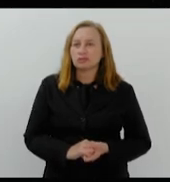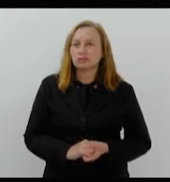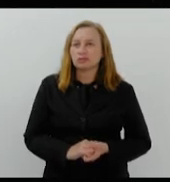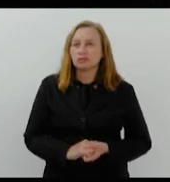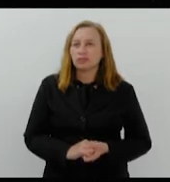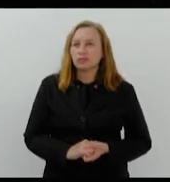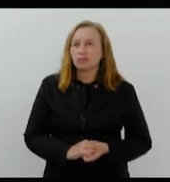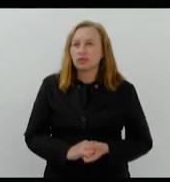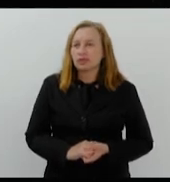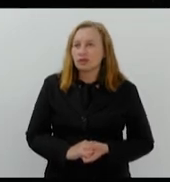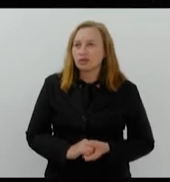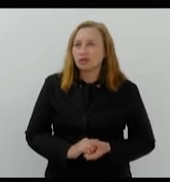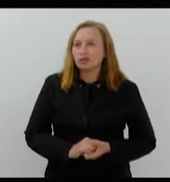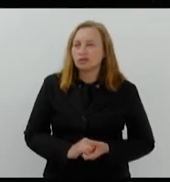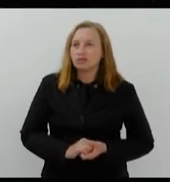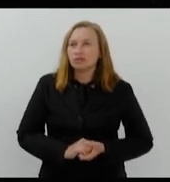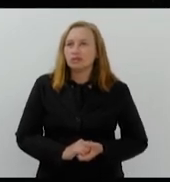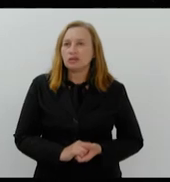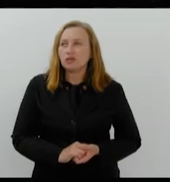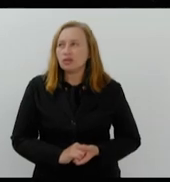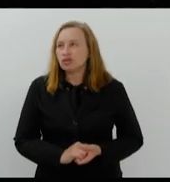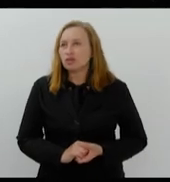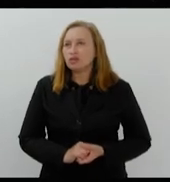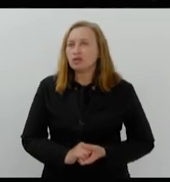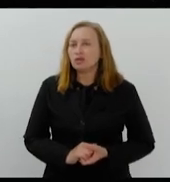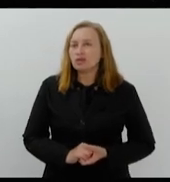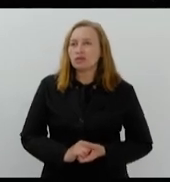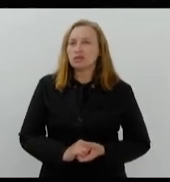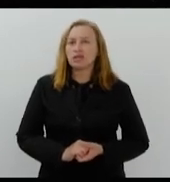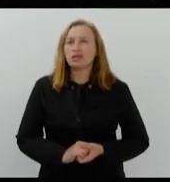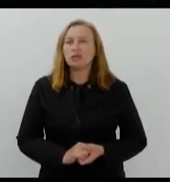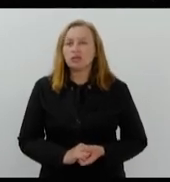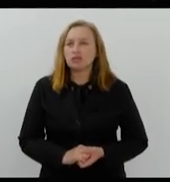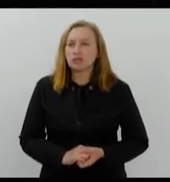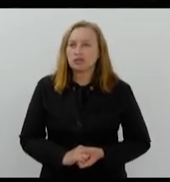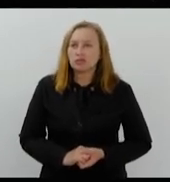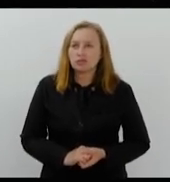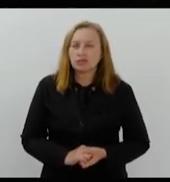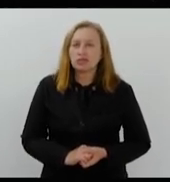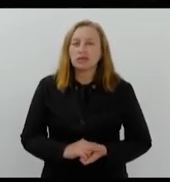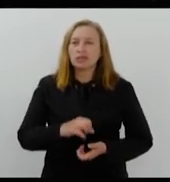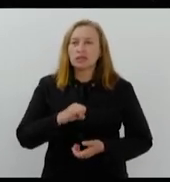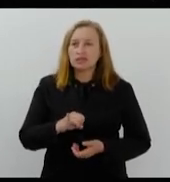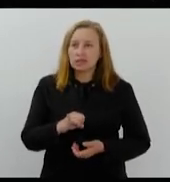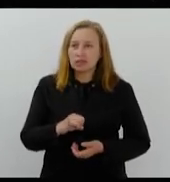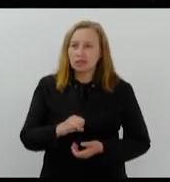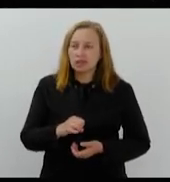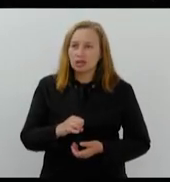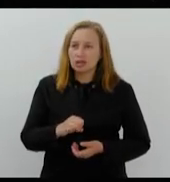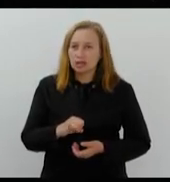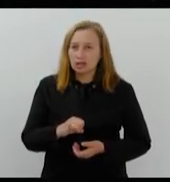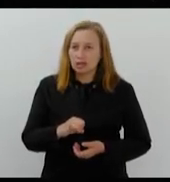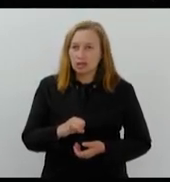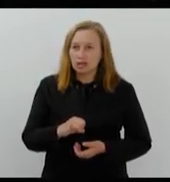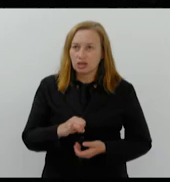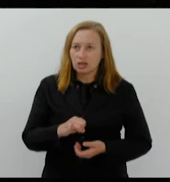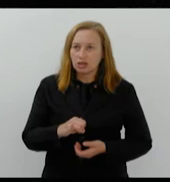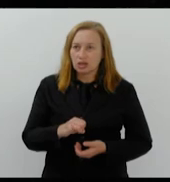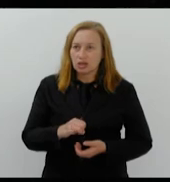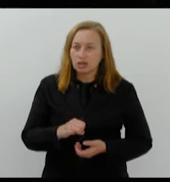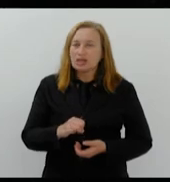Grosso, que dizia, se correr, o bicho pega... Não, se ficar, o